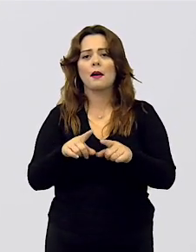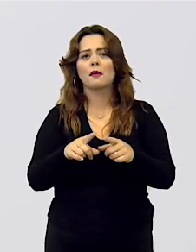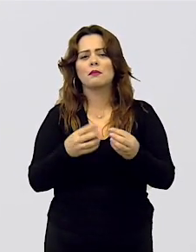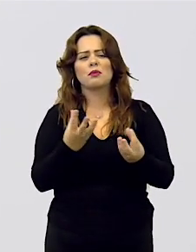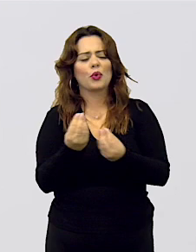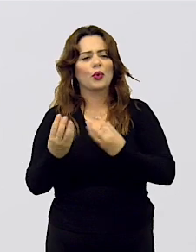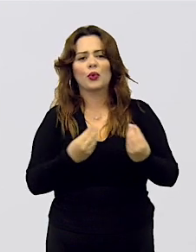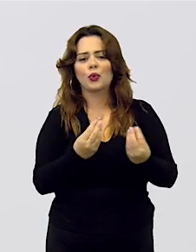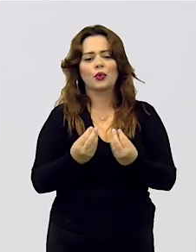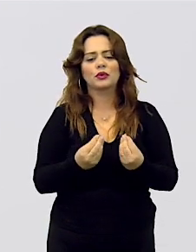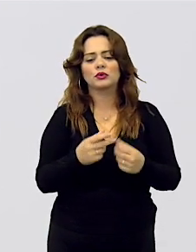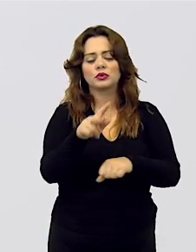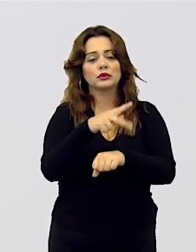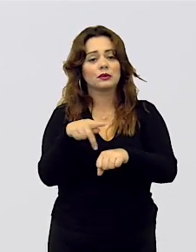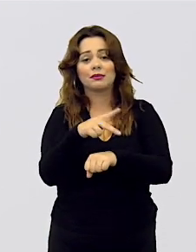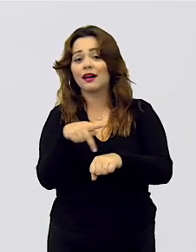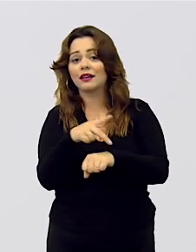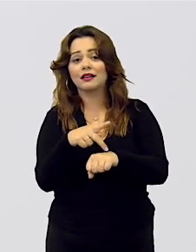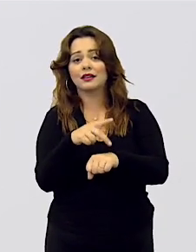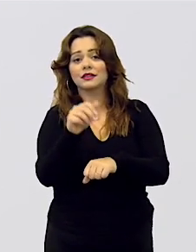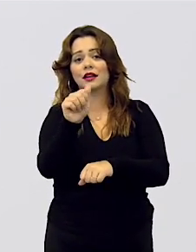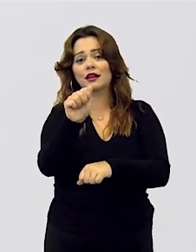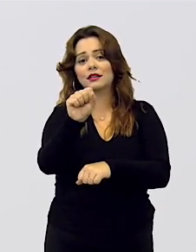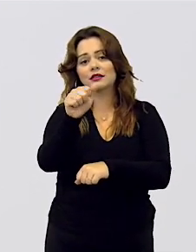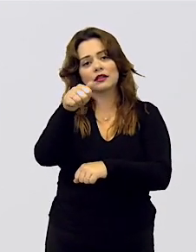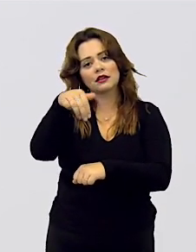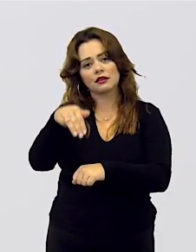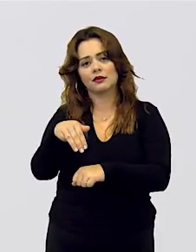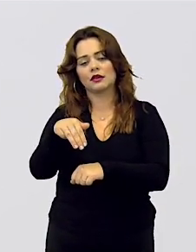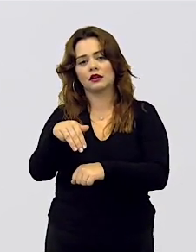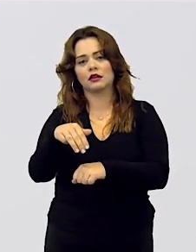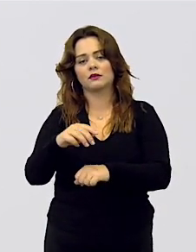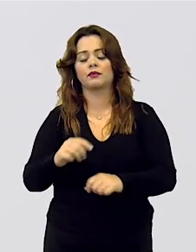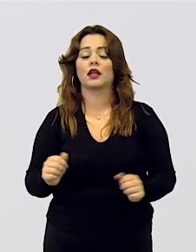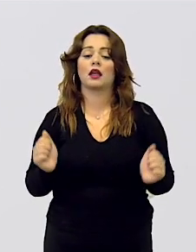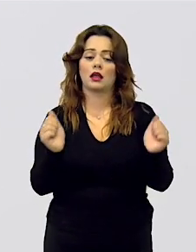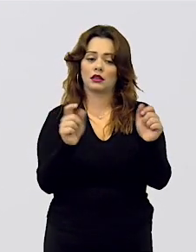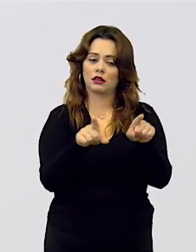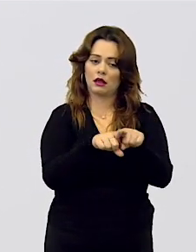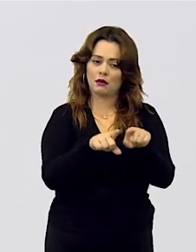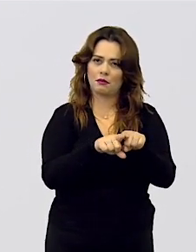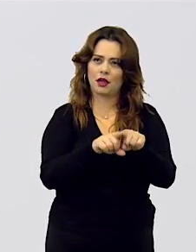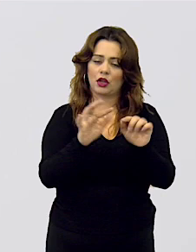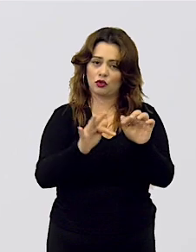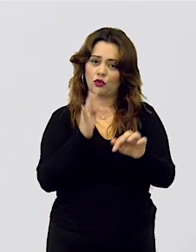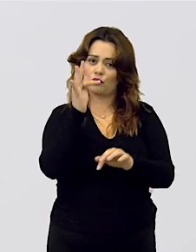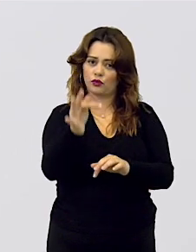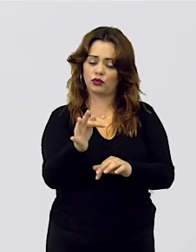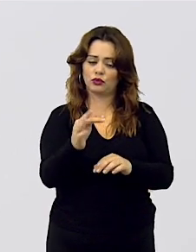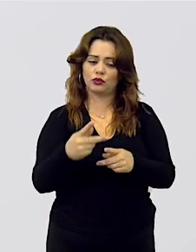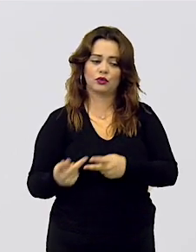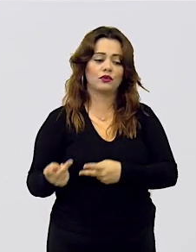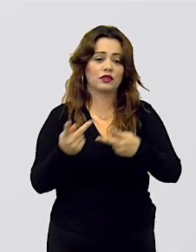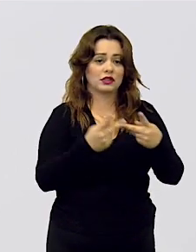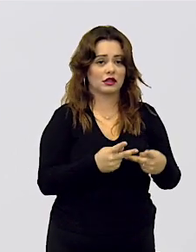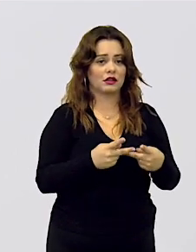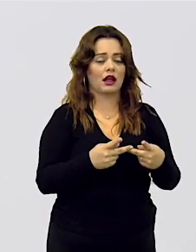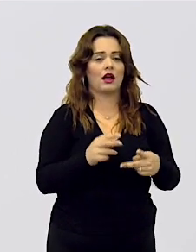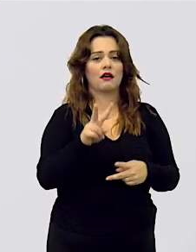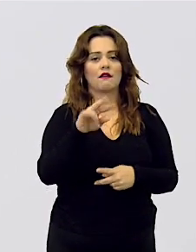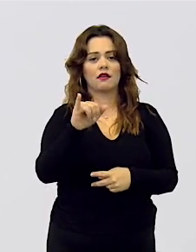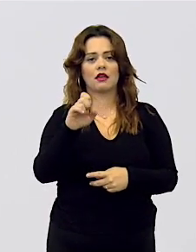a Indonésia Filipinas Malásia Tailândia e se enga pura próximamente deverá visitar também o Laos e o